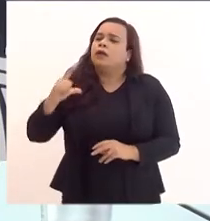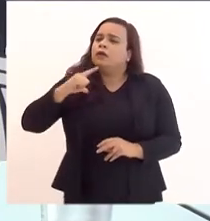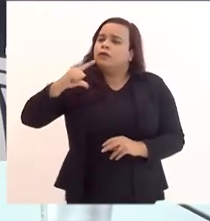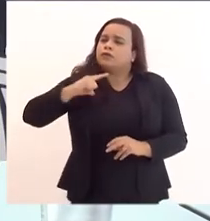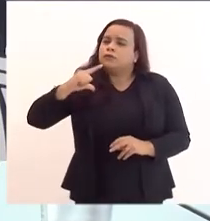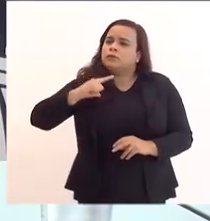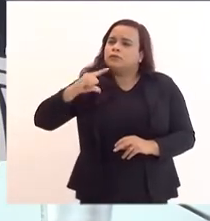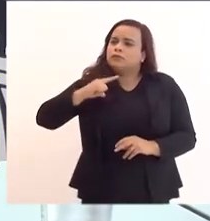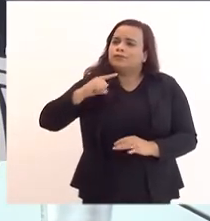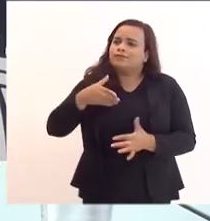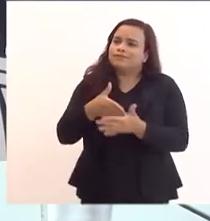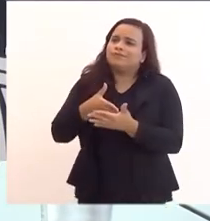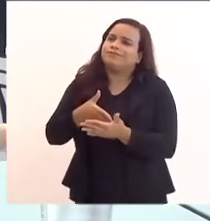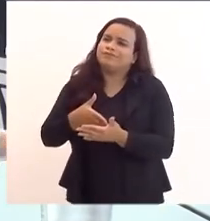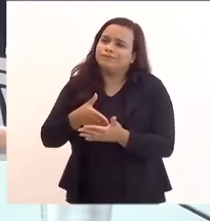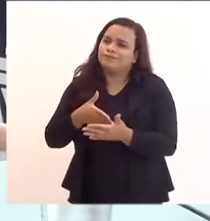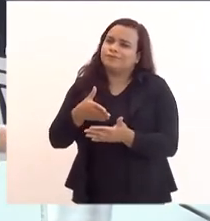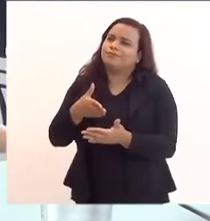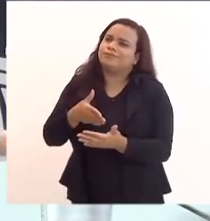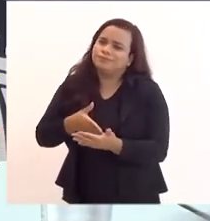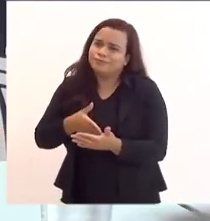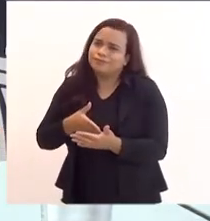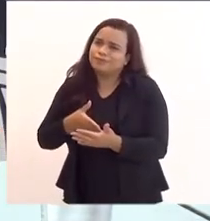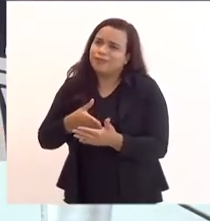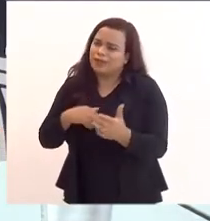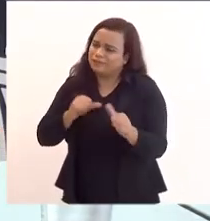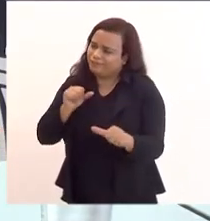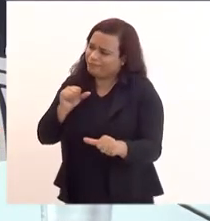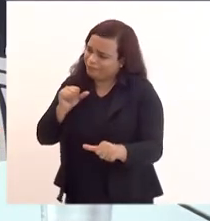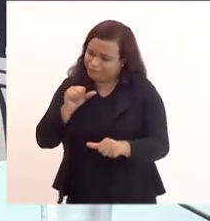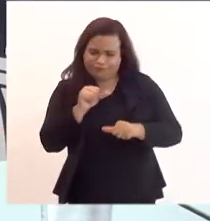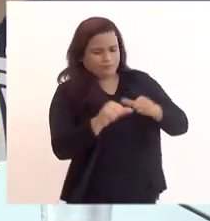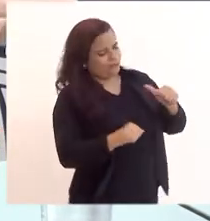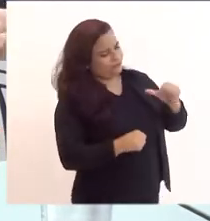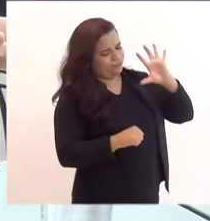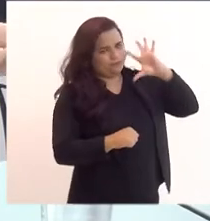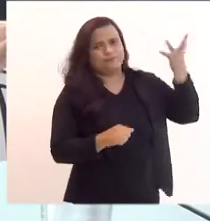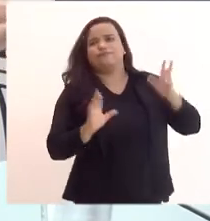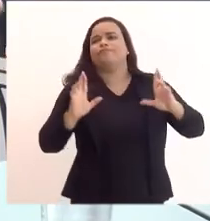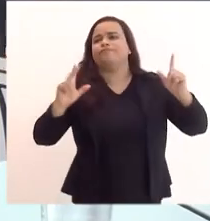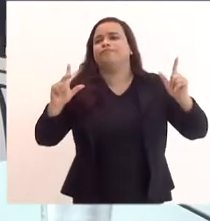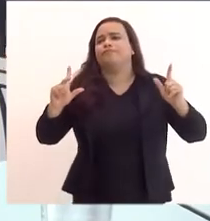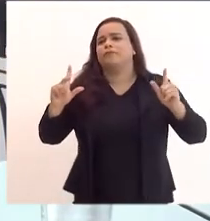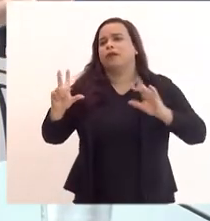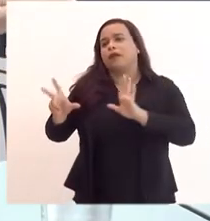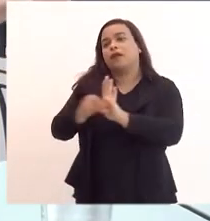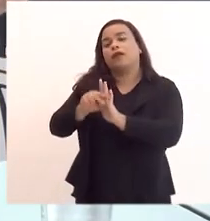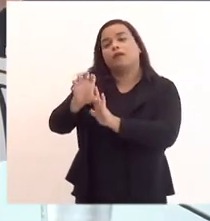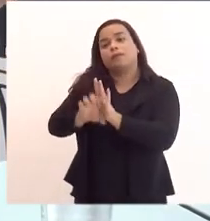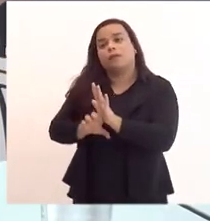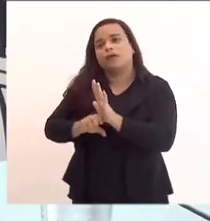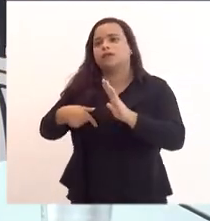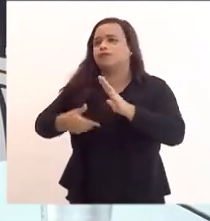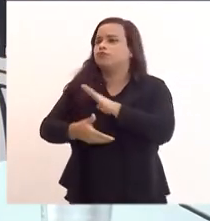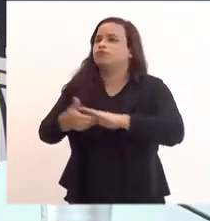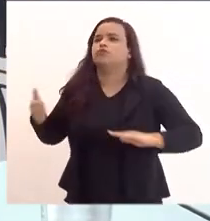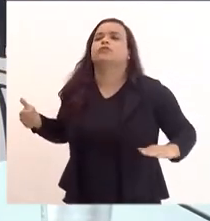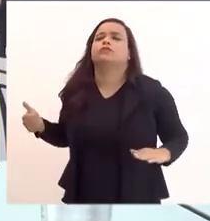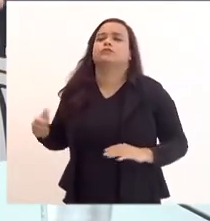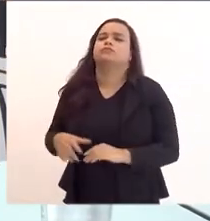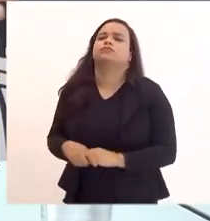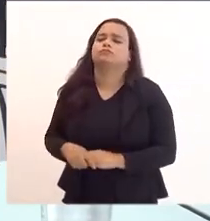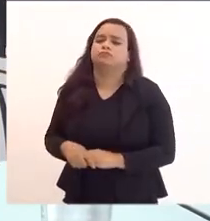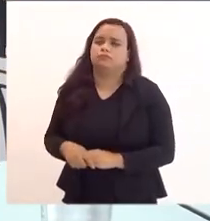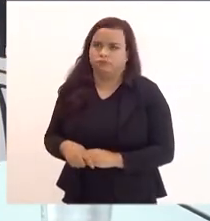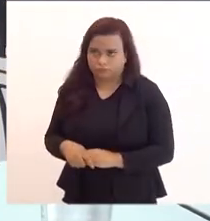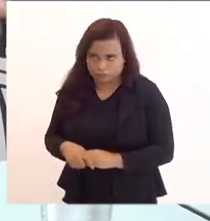grande, resolvi de outra forma. Retirei todas as emendas. Retirei todas as emendas, tá bem, mas...